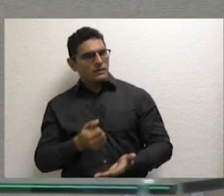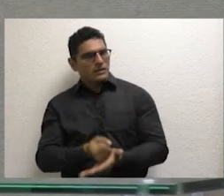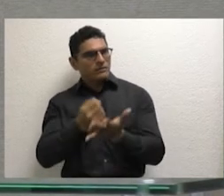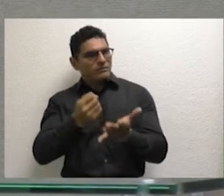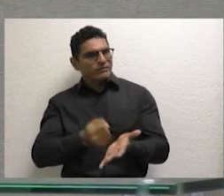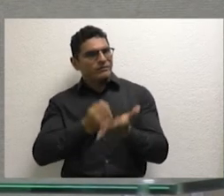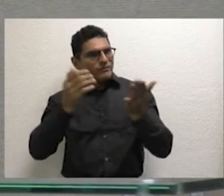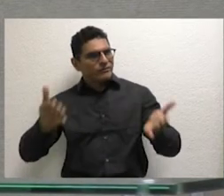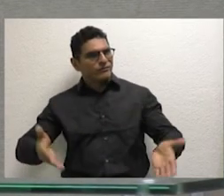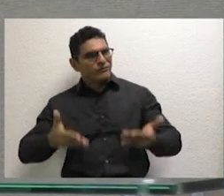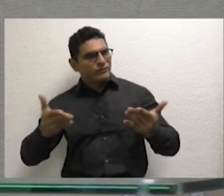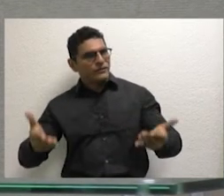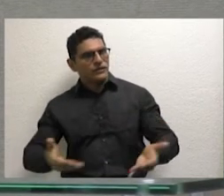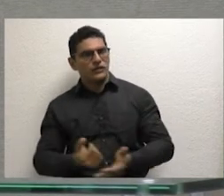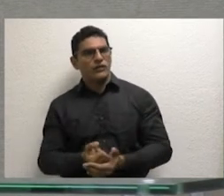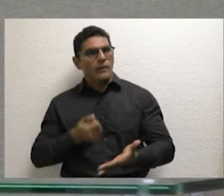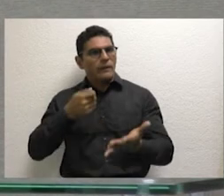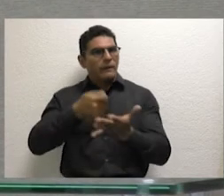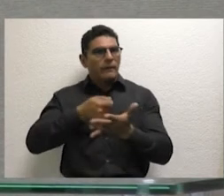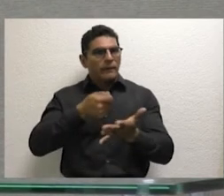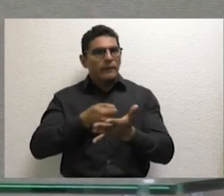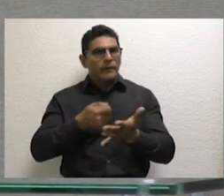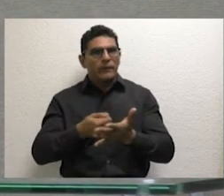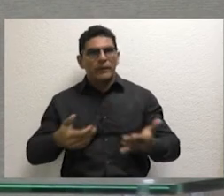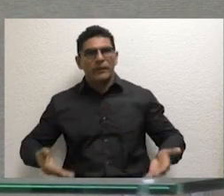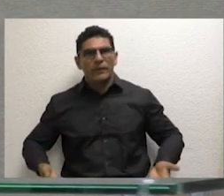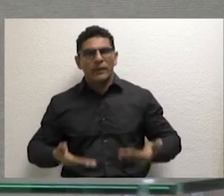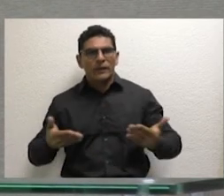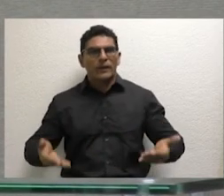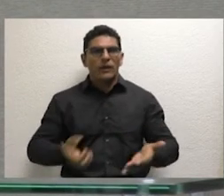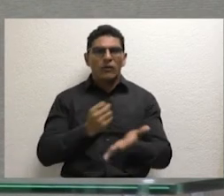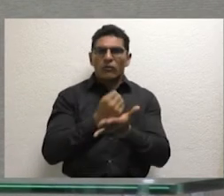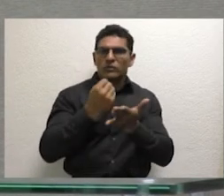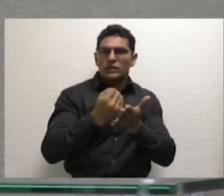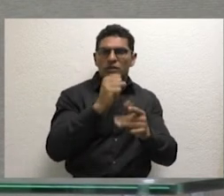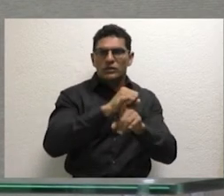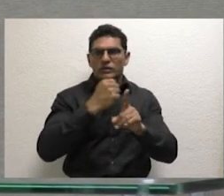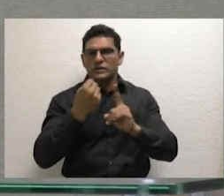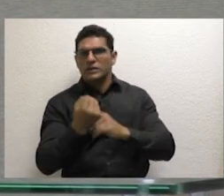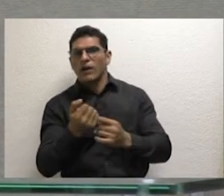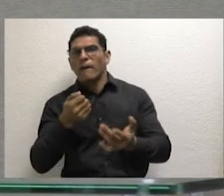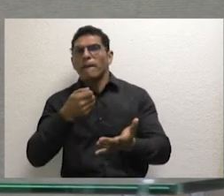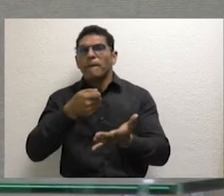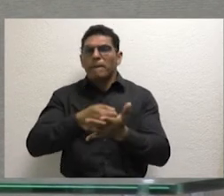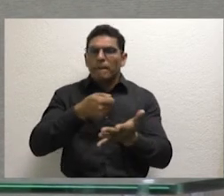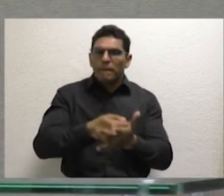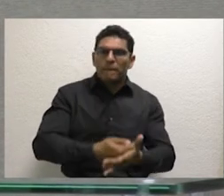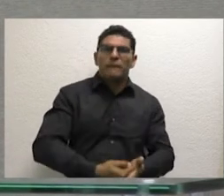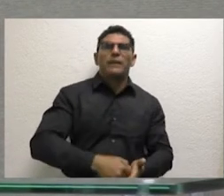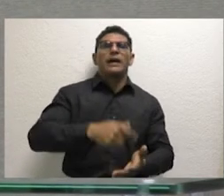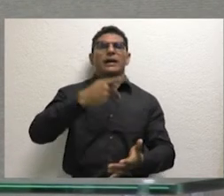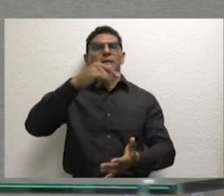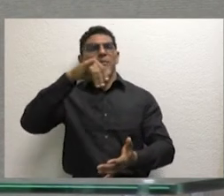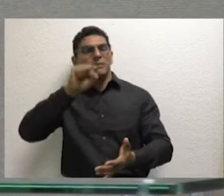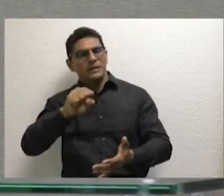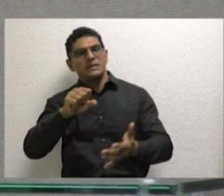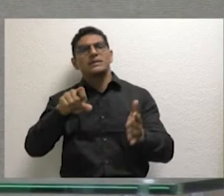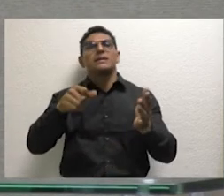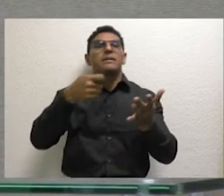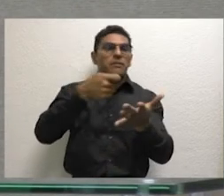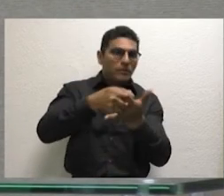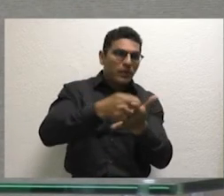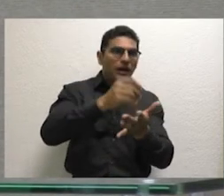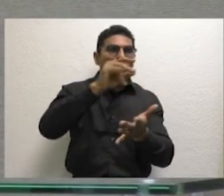imposto de renda paga contribuição social sobre lucro paga PIS e paga COFINS portanto você